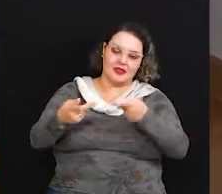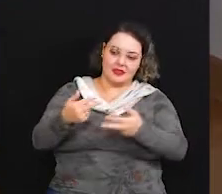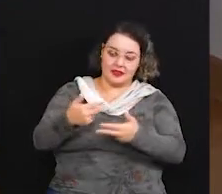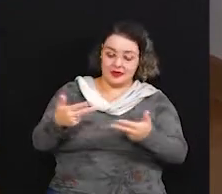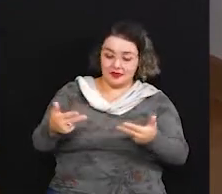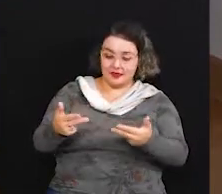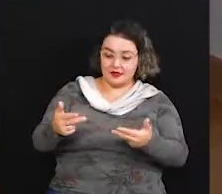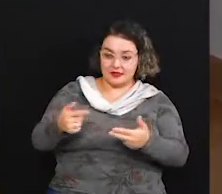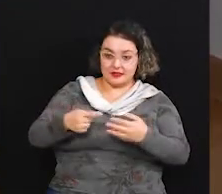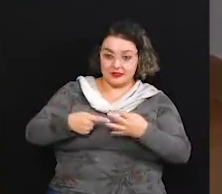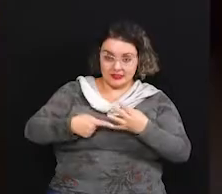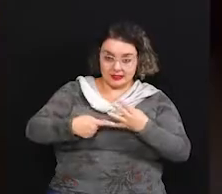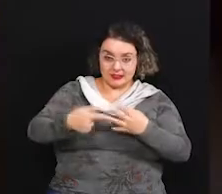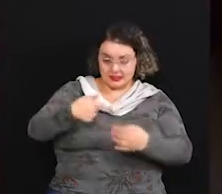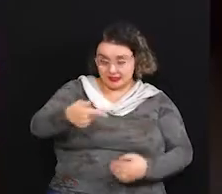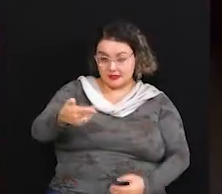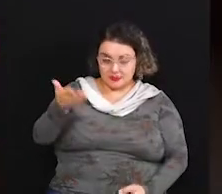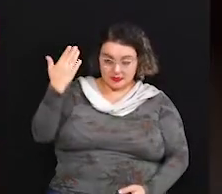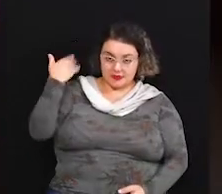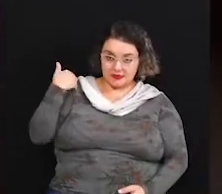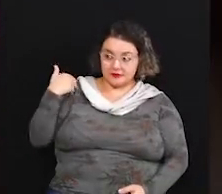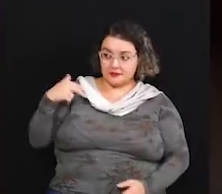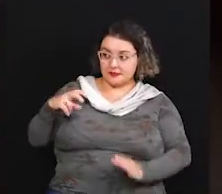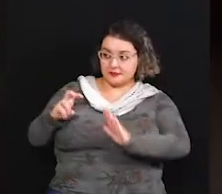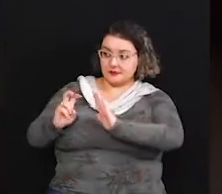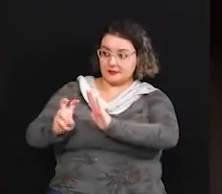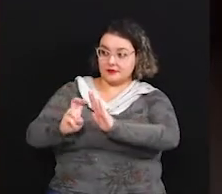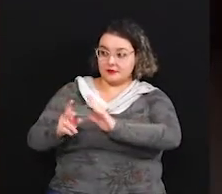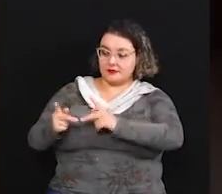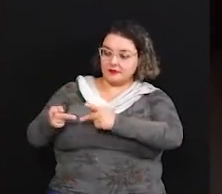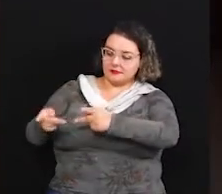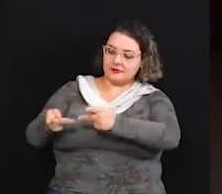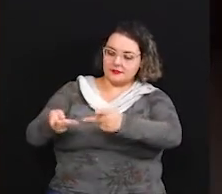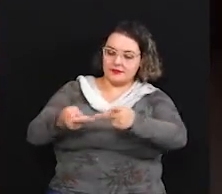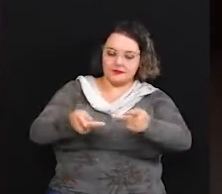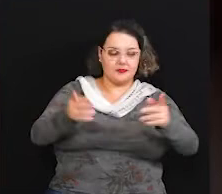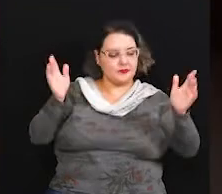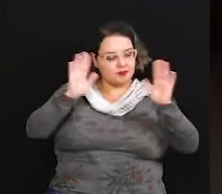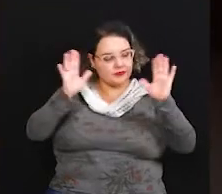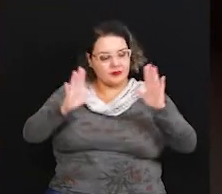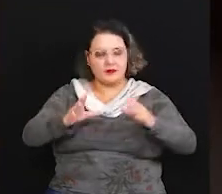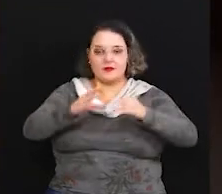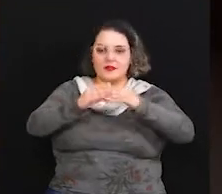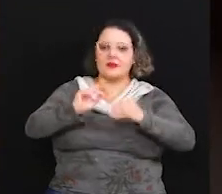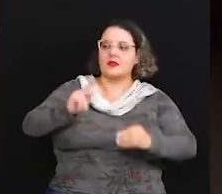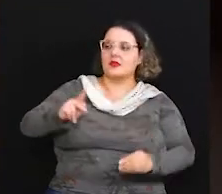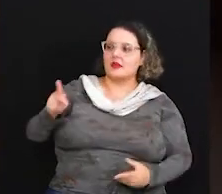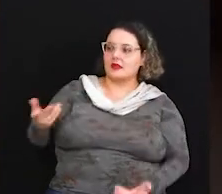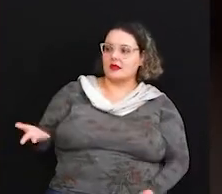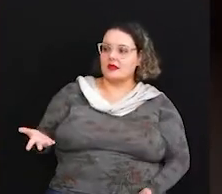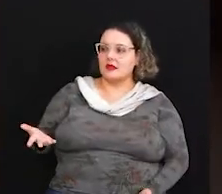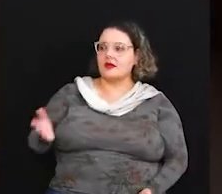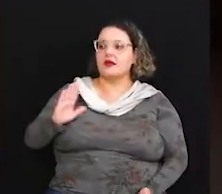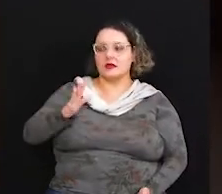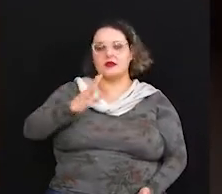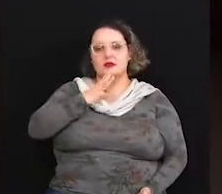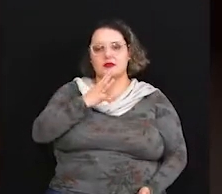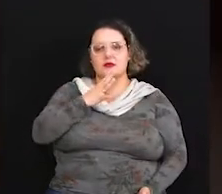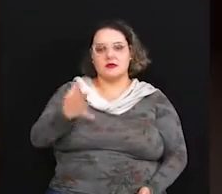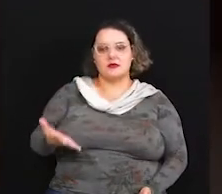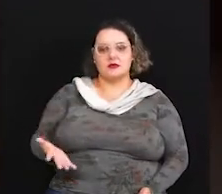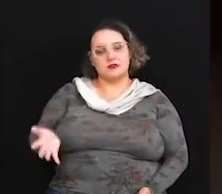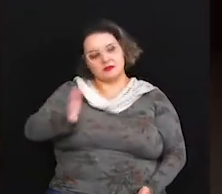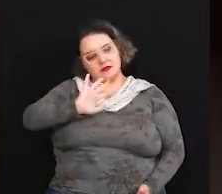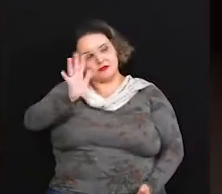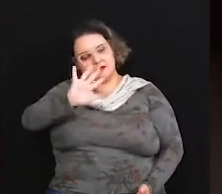aconteceu a semana passada. Sempre que eu chego na creche, eu passo por todas as classes, cumprimento as crianças, as professoras, né? Eles já me